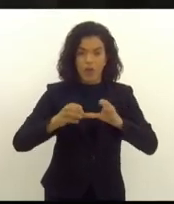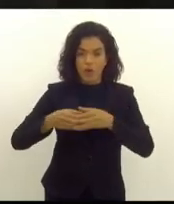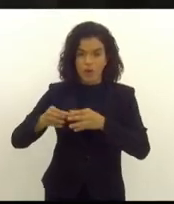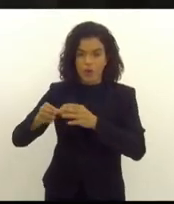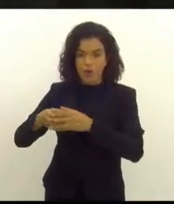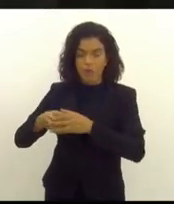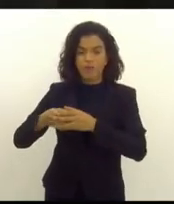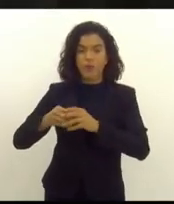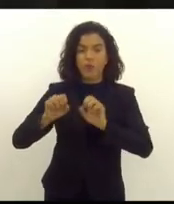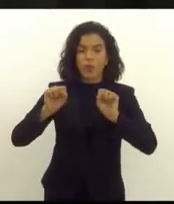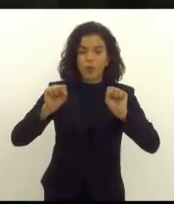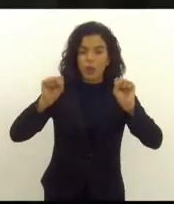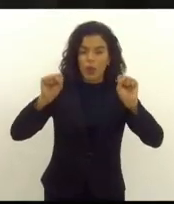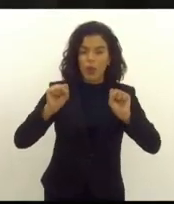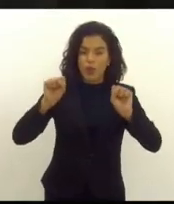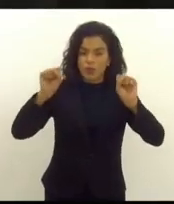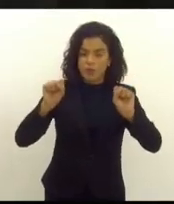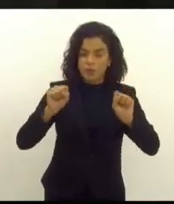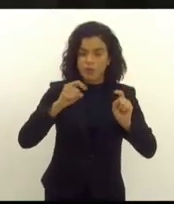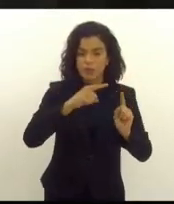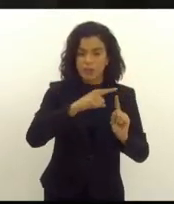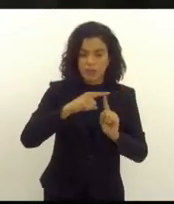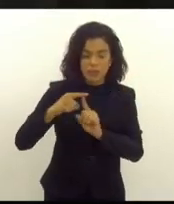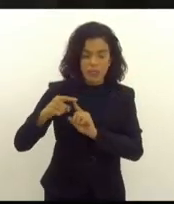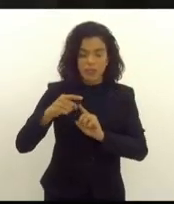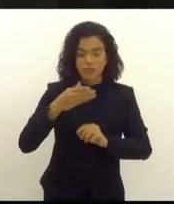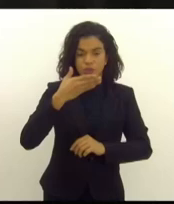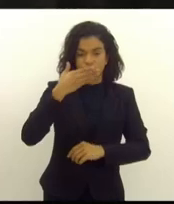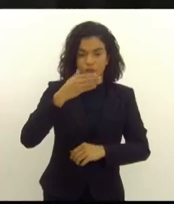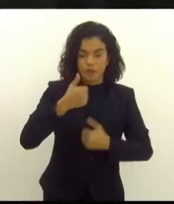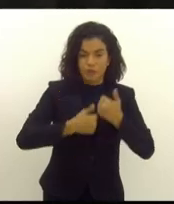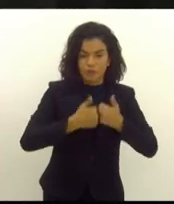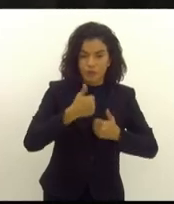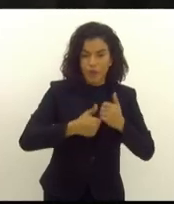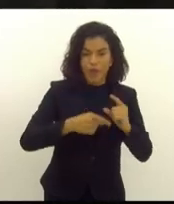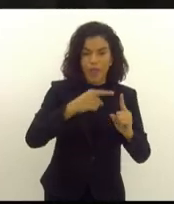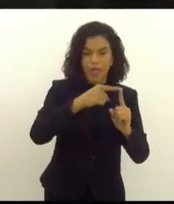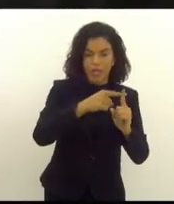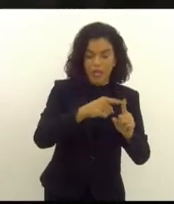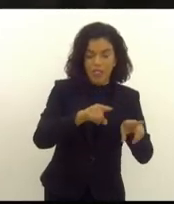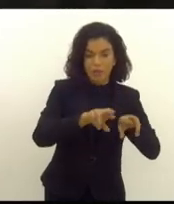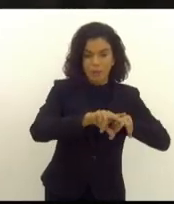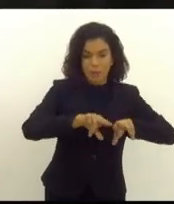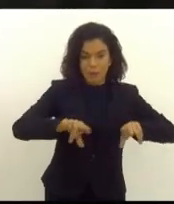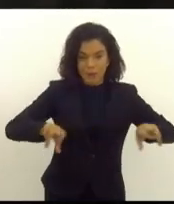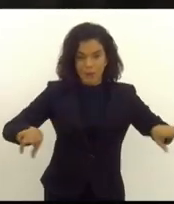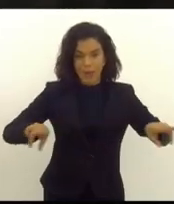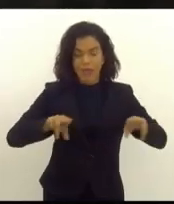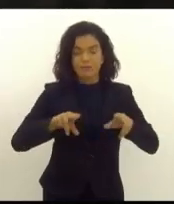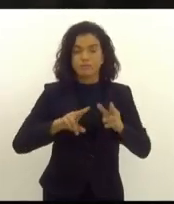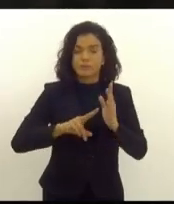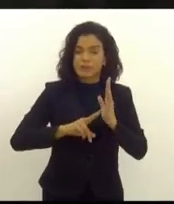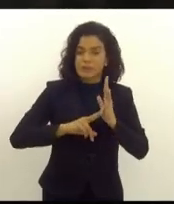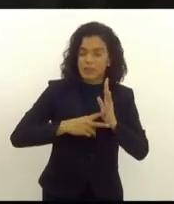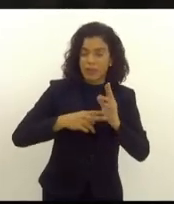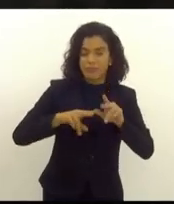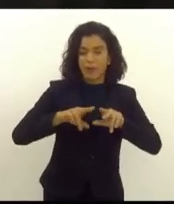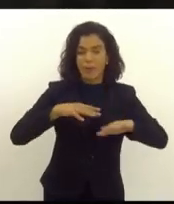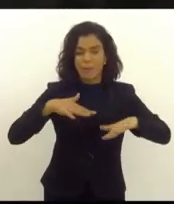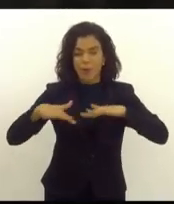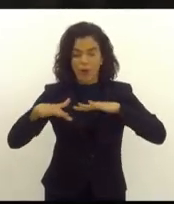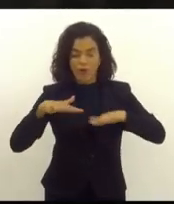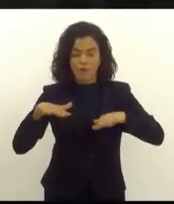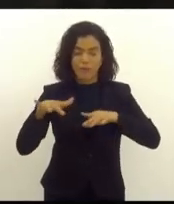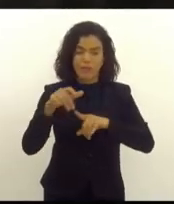torcido organizada igrejas associações centrais sindicais movimentos